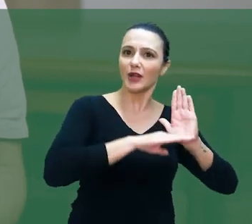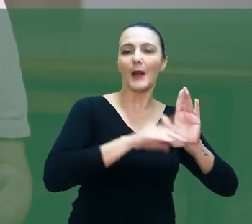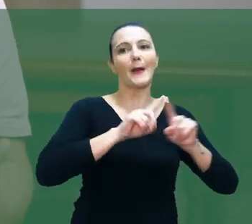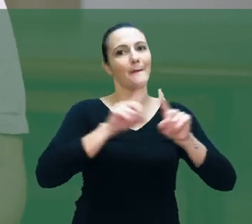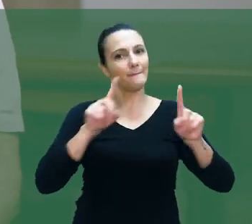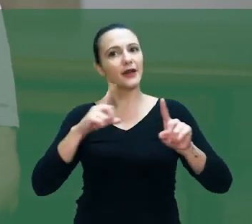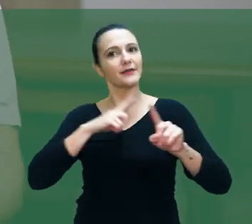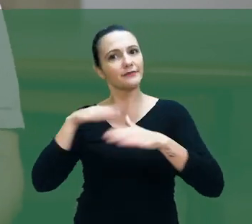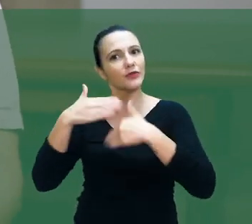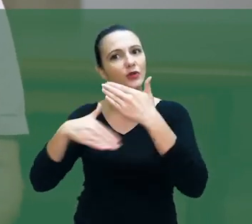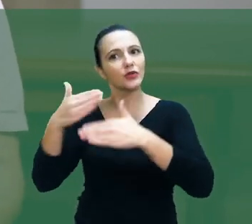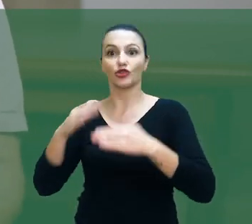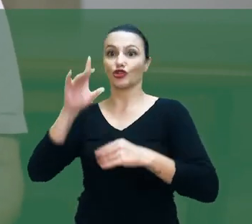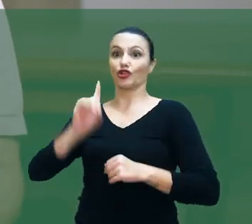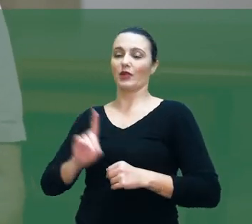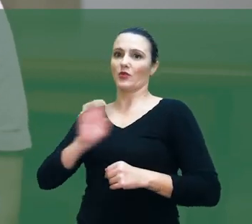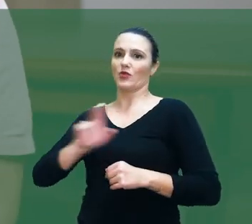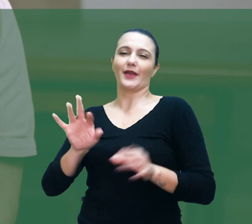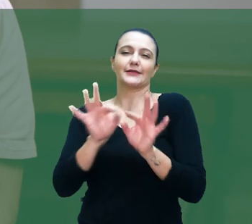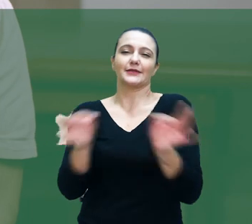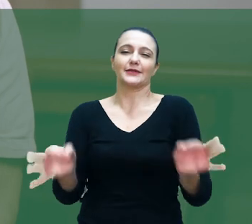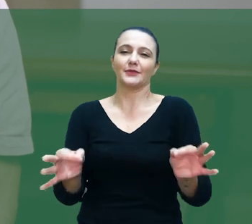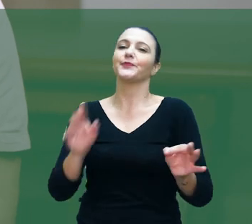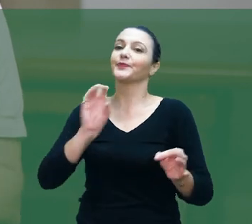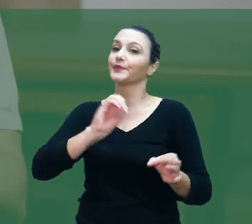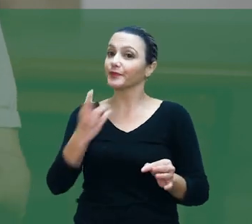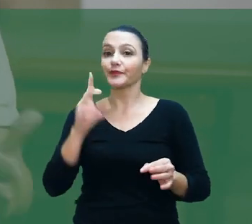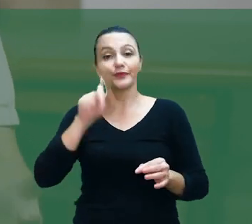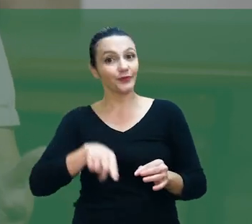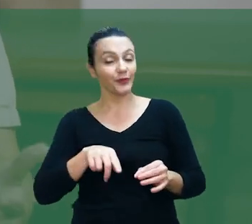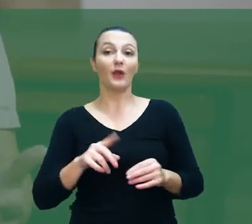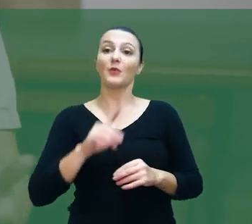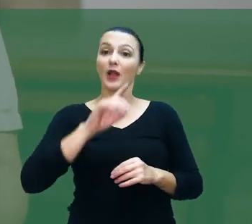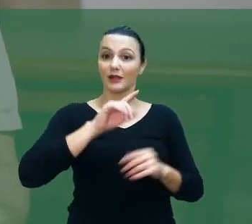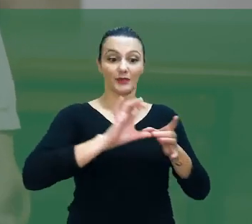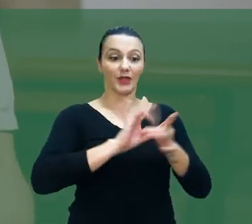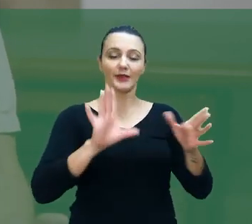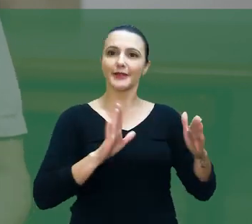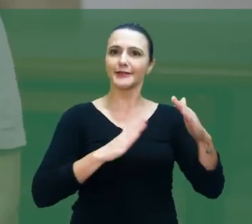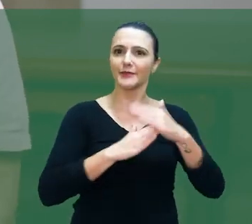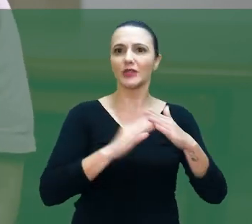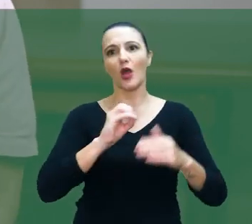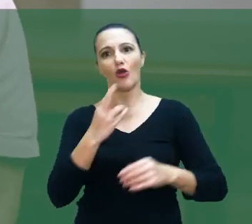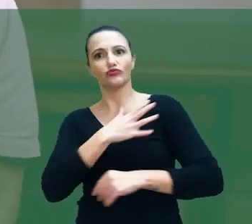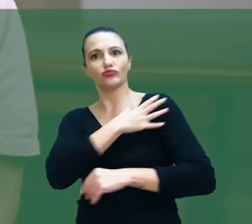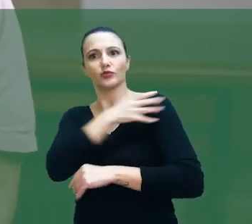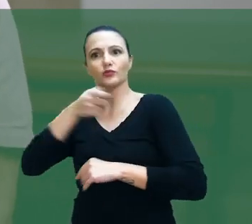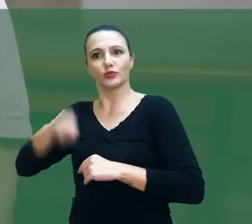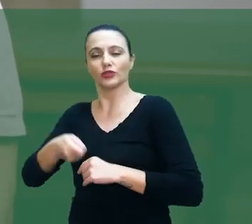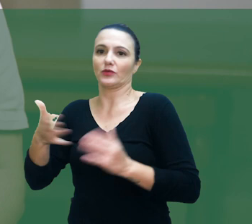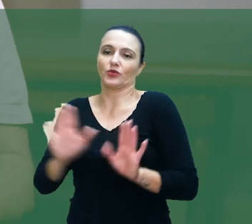é tão simples. Você não precisa dizer que ou é uma liberdade restrita ou é simplesmente uma ditadura. De